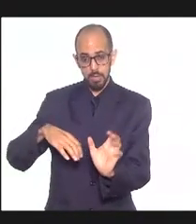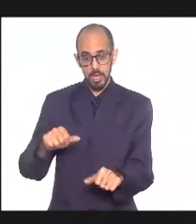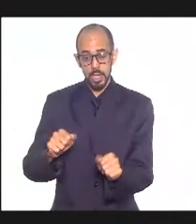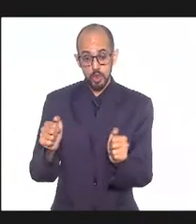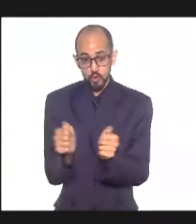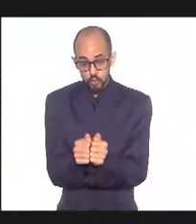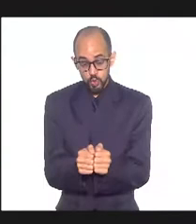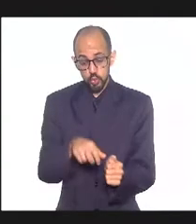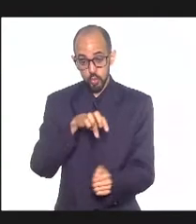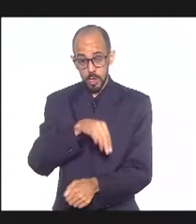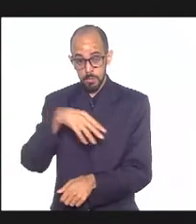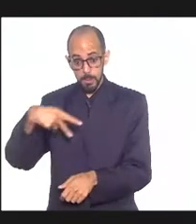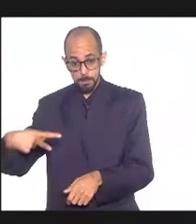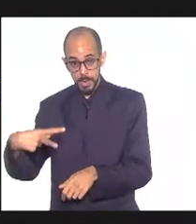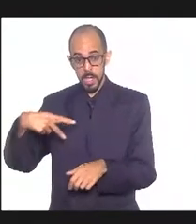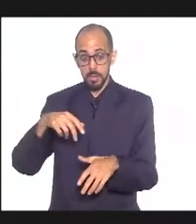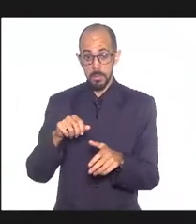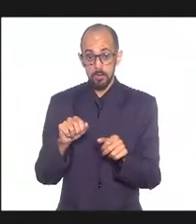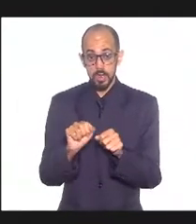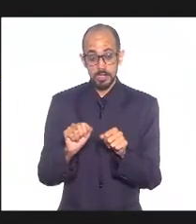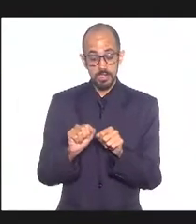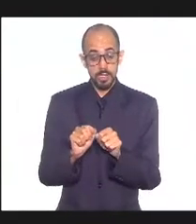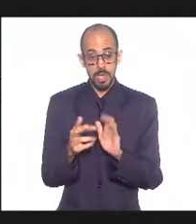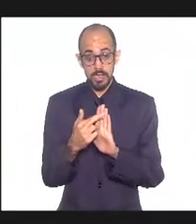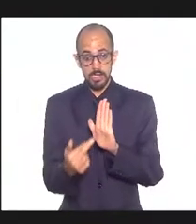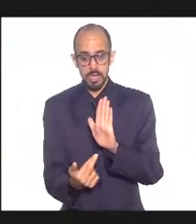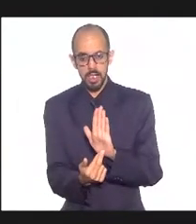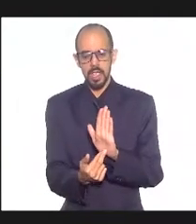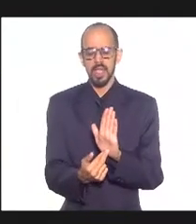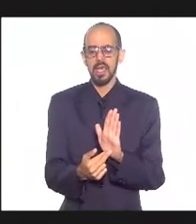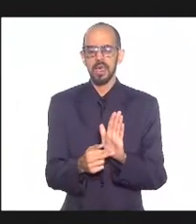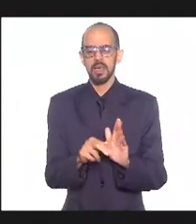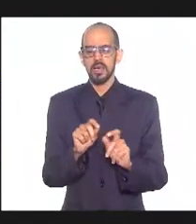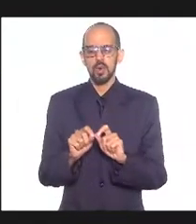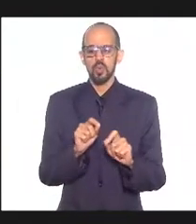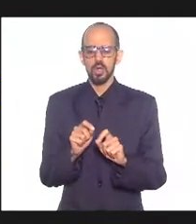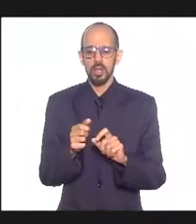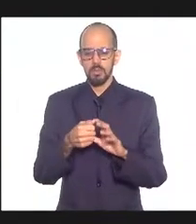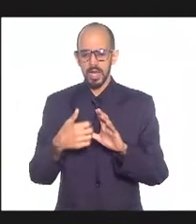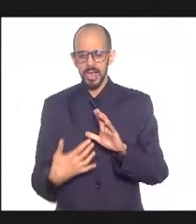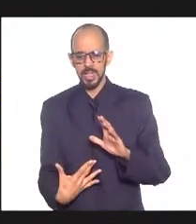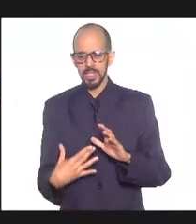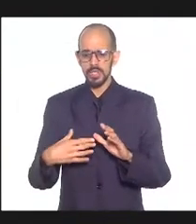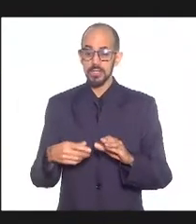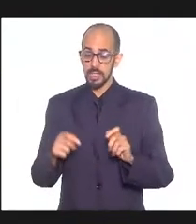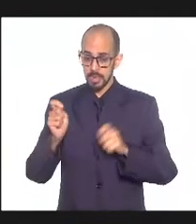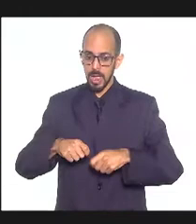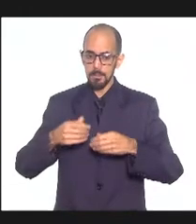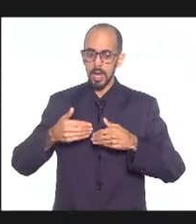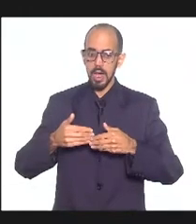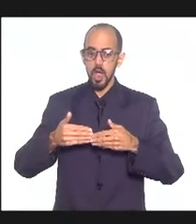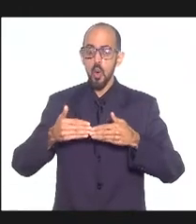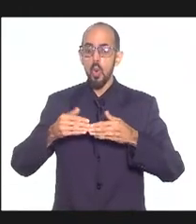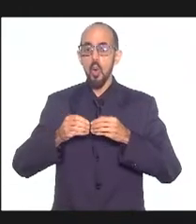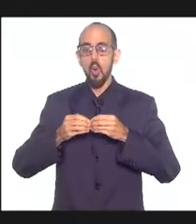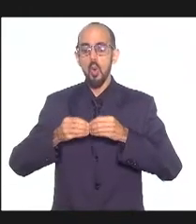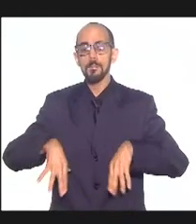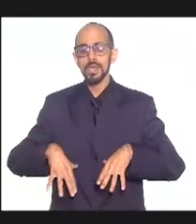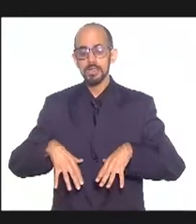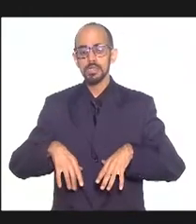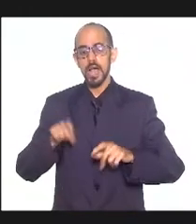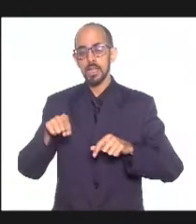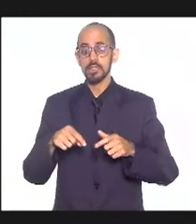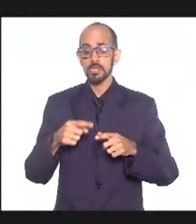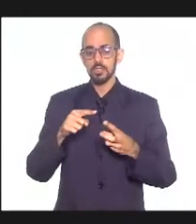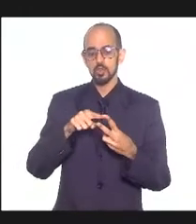no aspecto regulatório venha compensar de fato essas duas omissões ou duas lacunas que